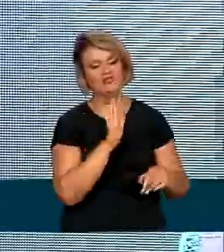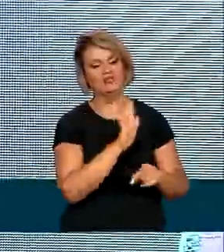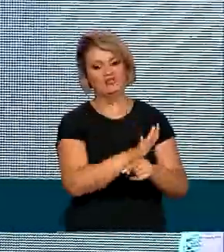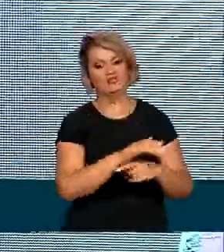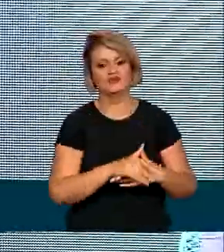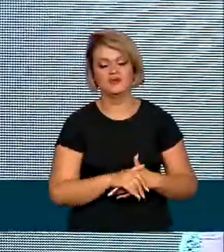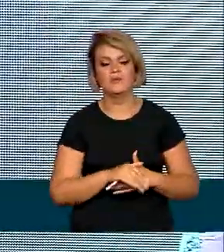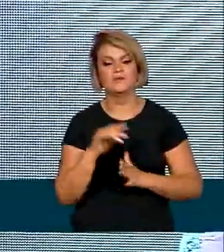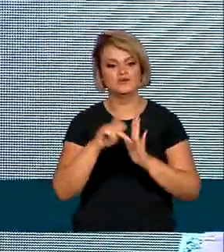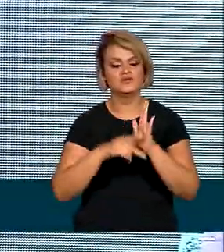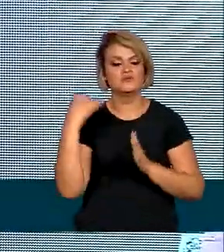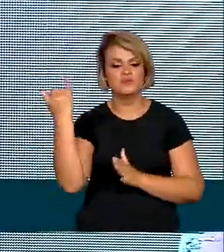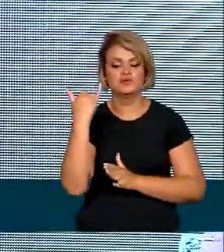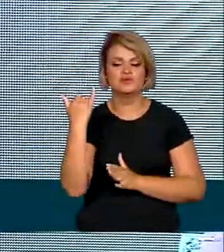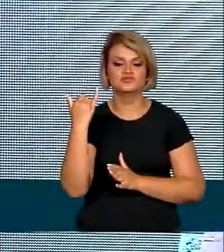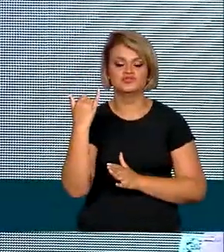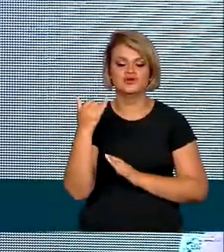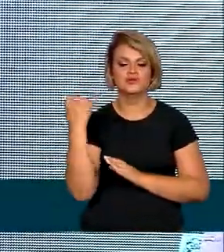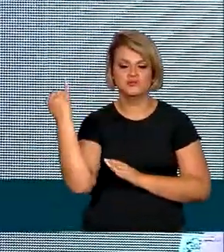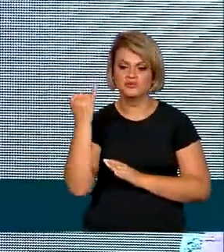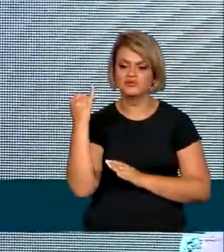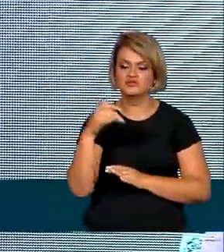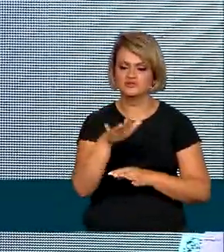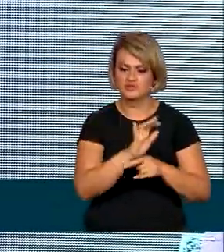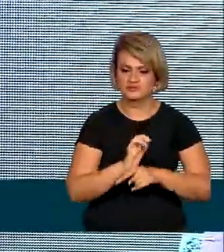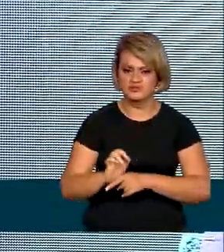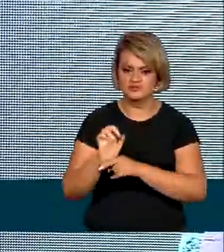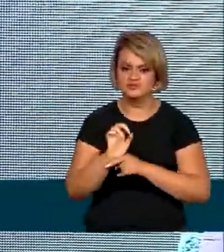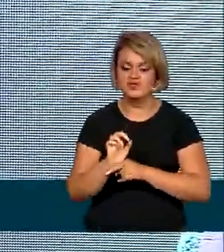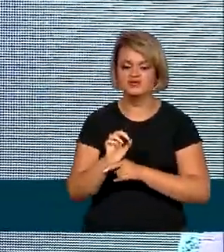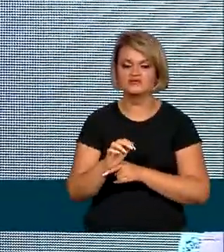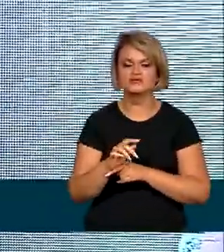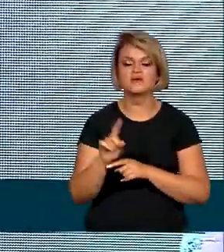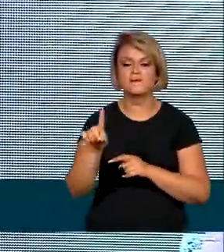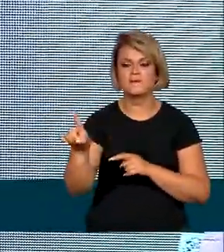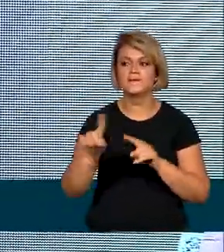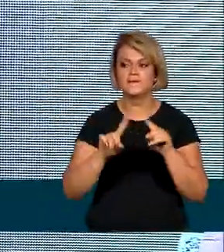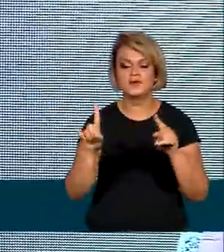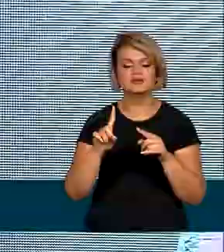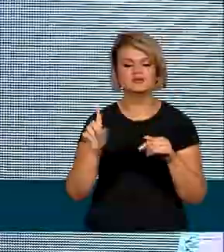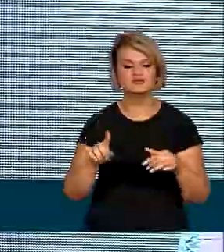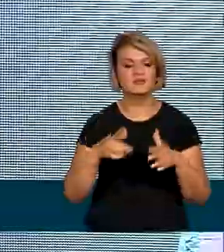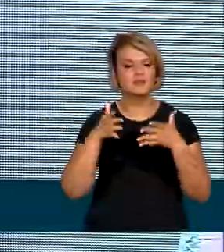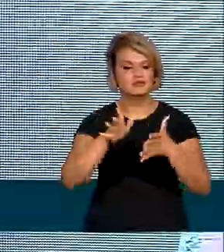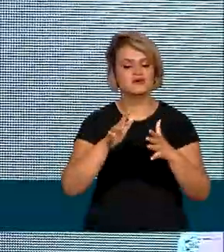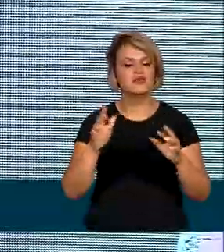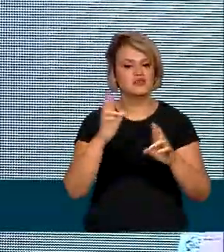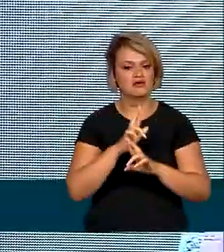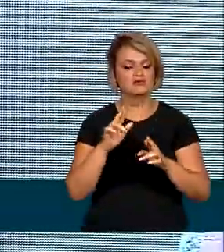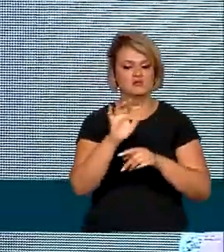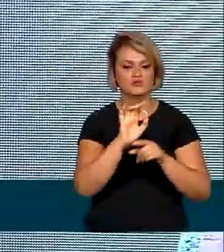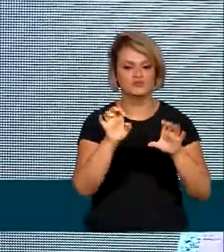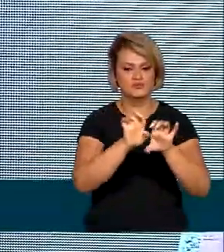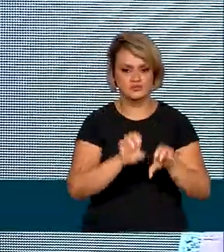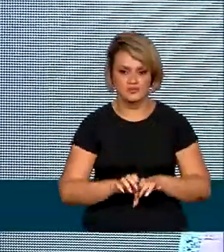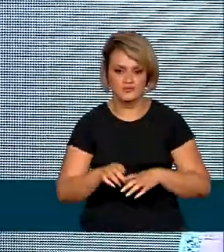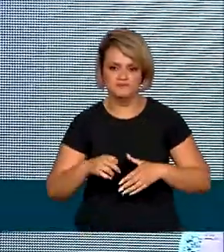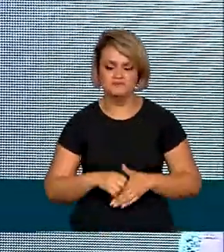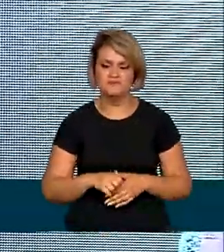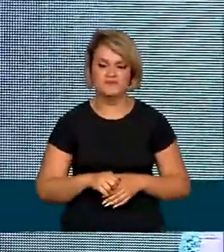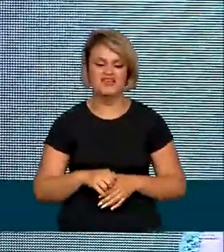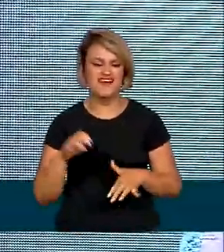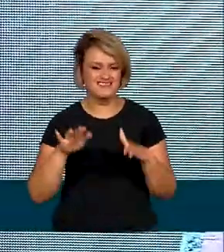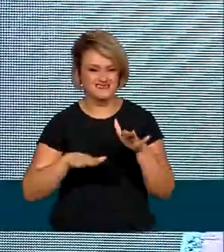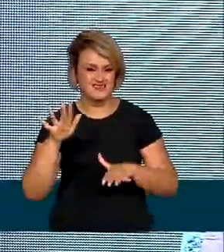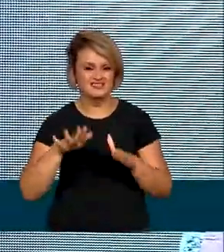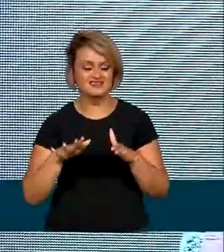fundamentais e importantes não só para aqueles estados mas para Se somar rede de infraestrutura Nacional mas que muitas